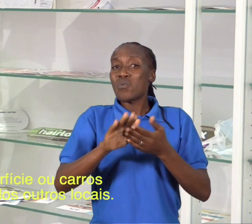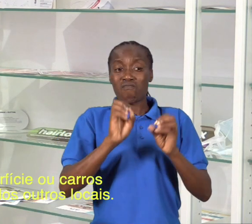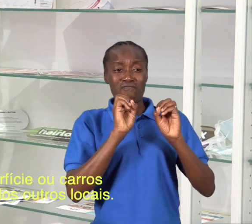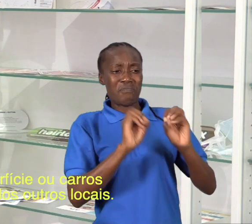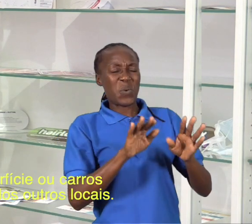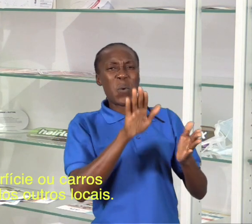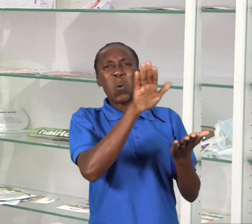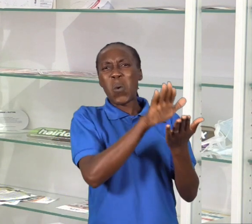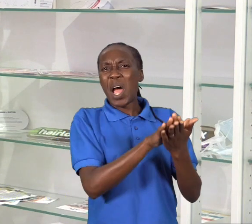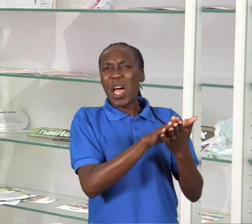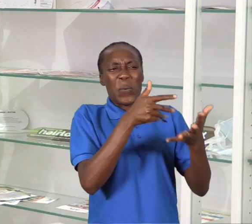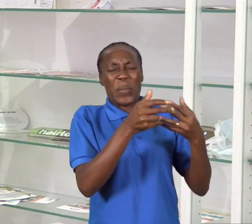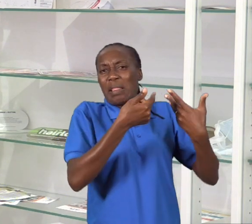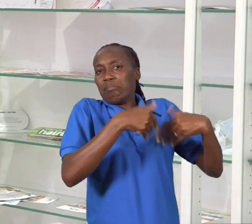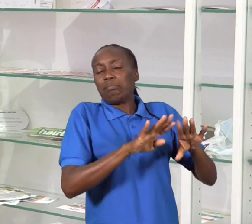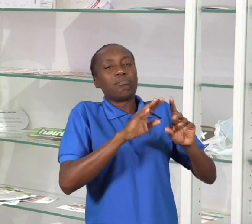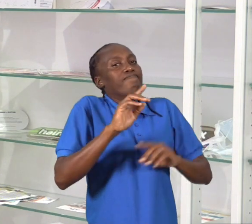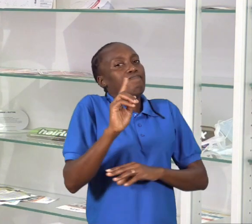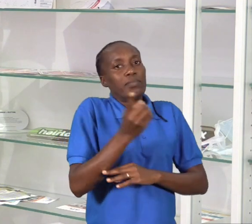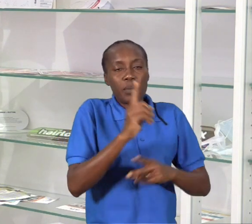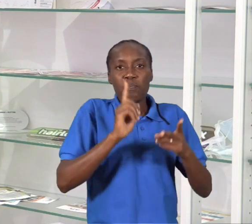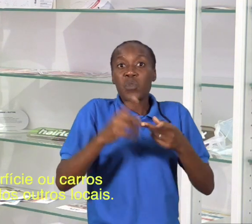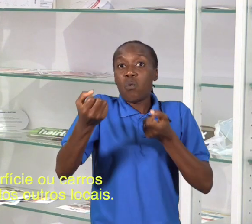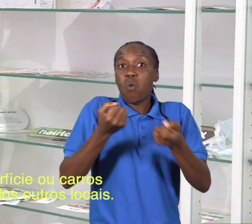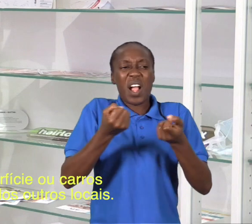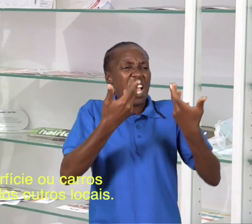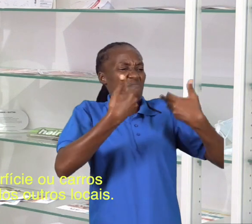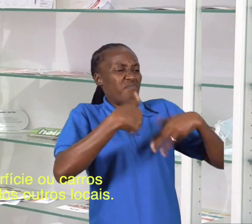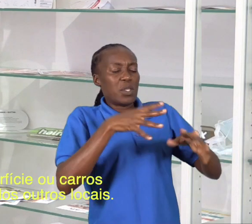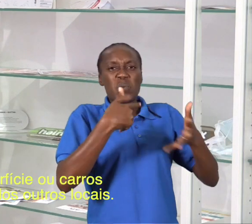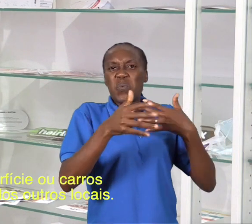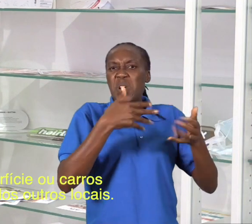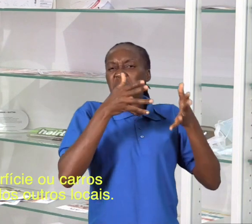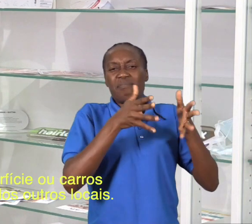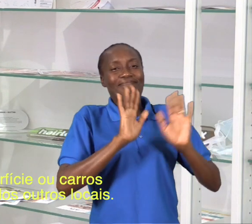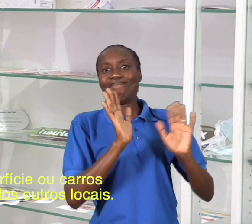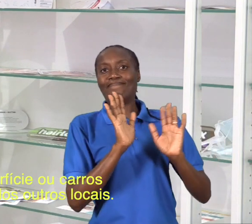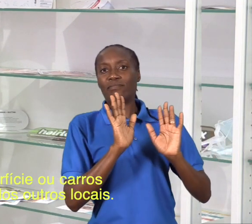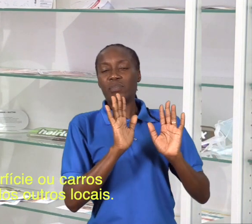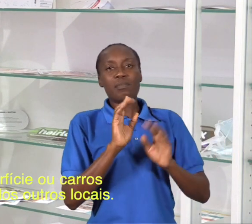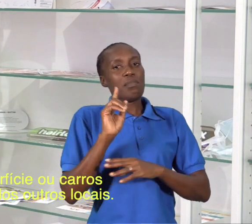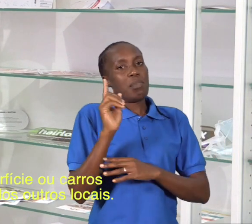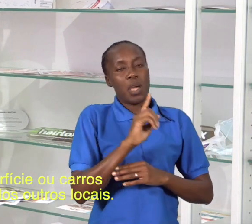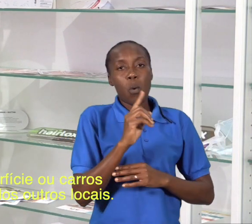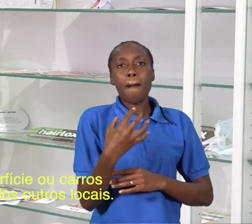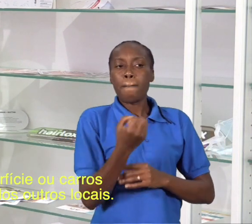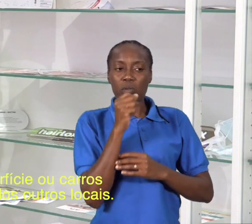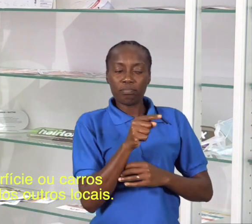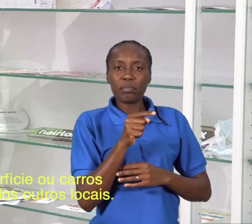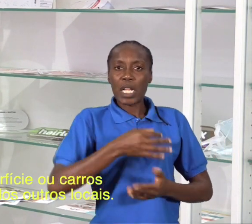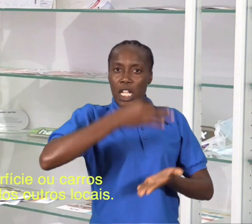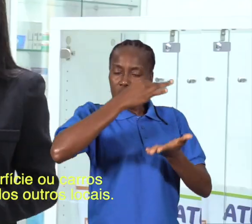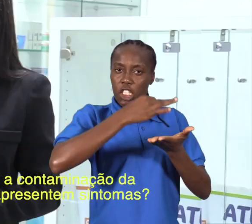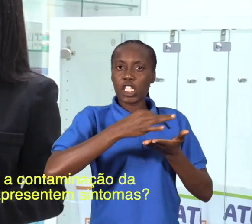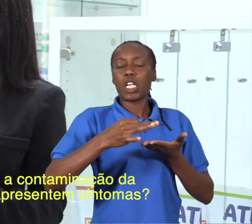superfícies, nunca deixar nos carros de qualquer maneira para podermos preservar a higiene dos outros